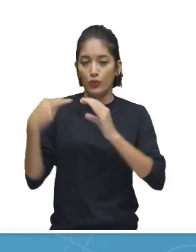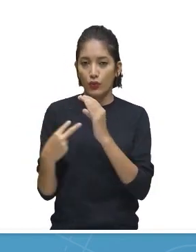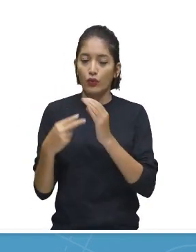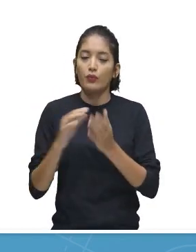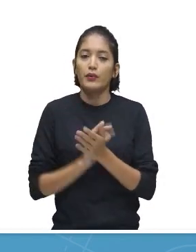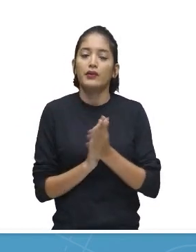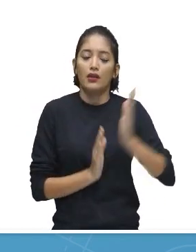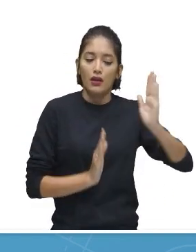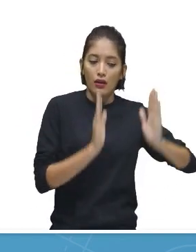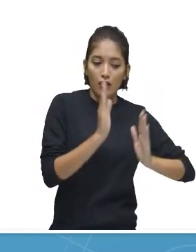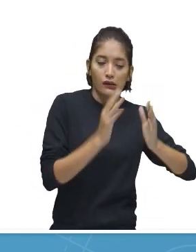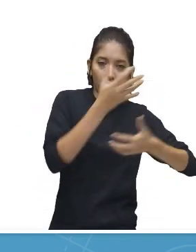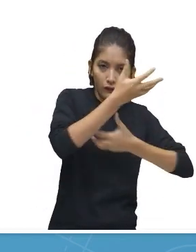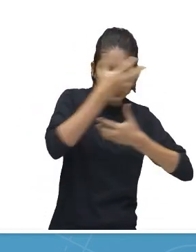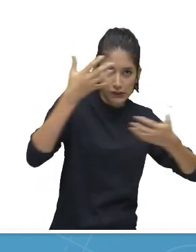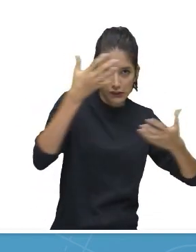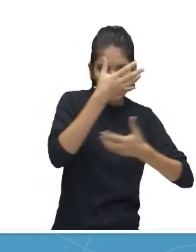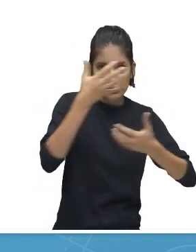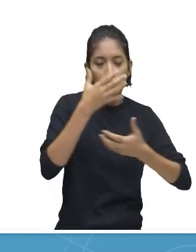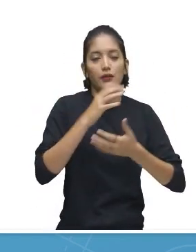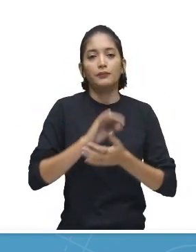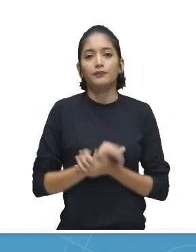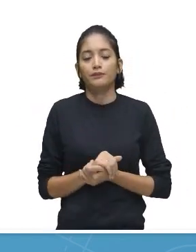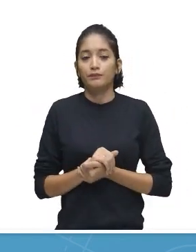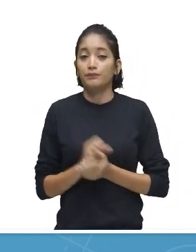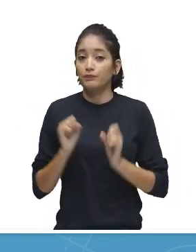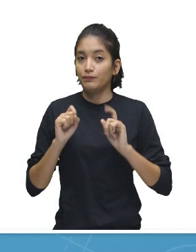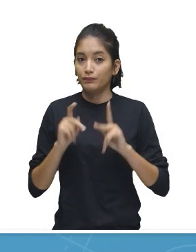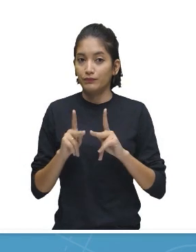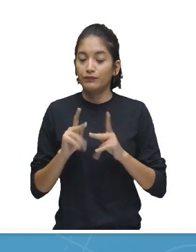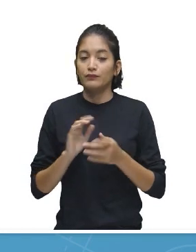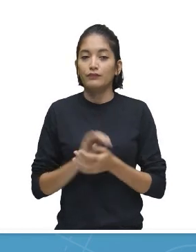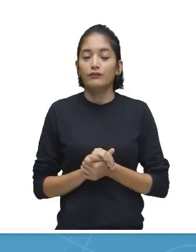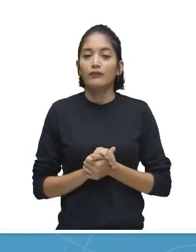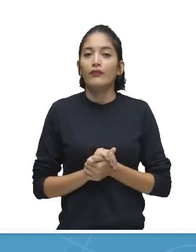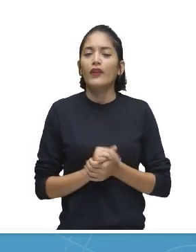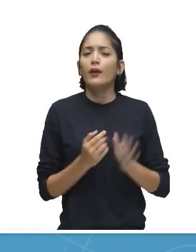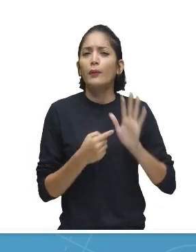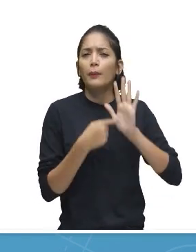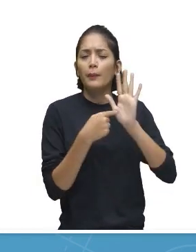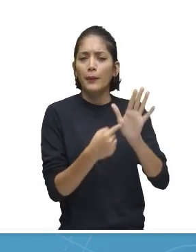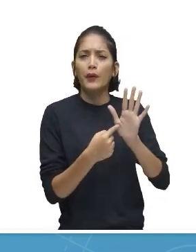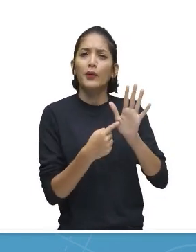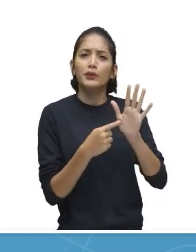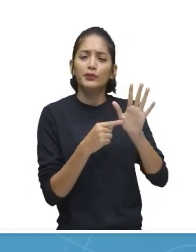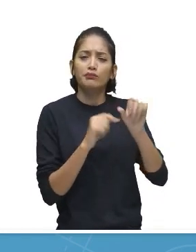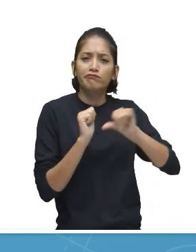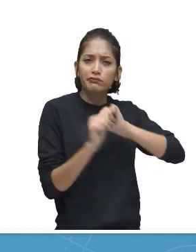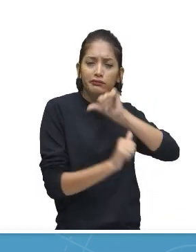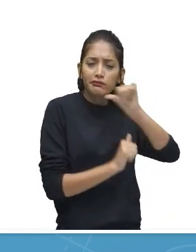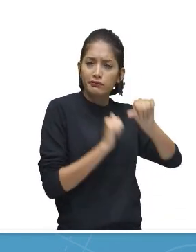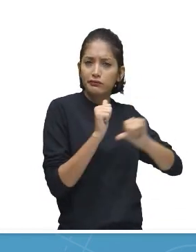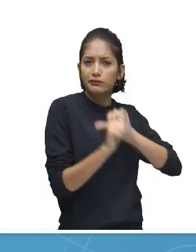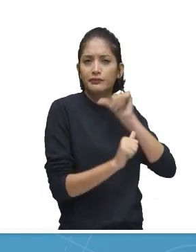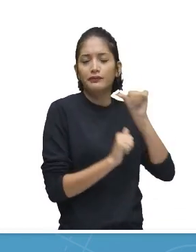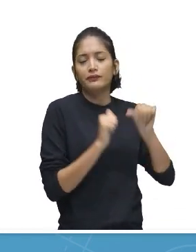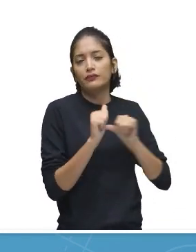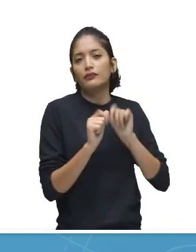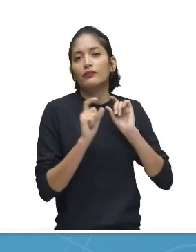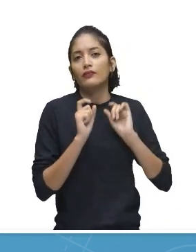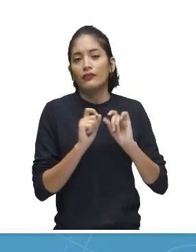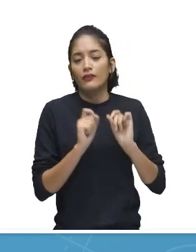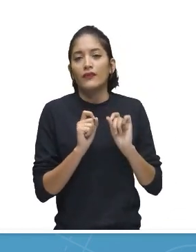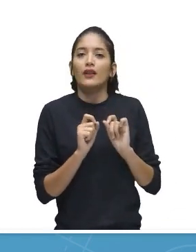analítica desestruturação da forma, isso. Ele fragmenta ali toda